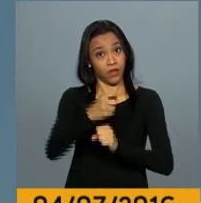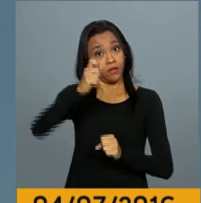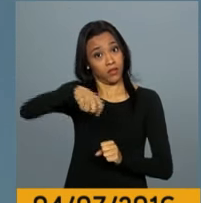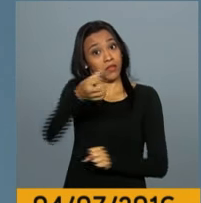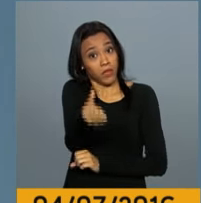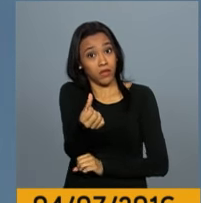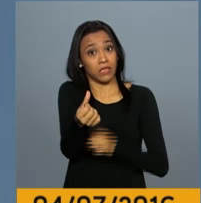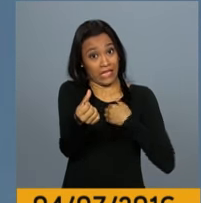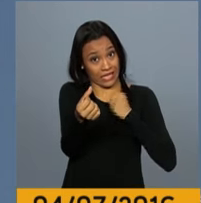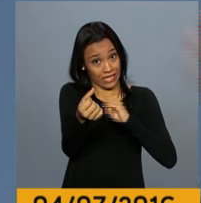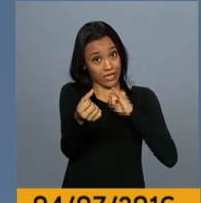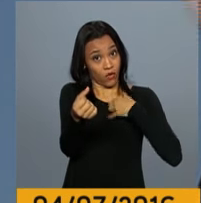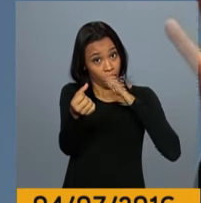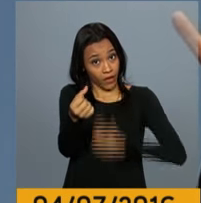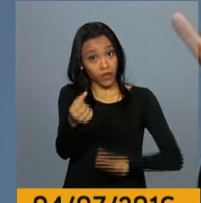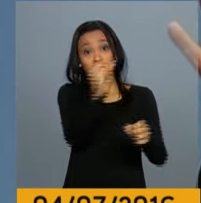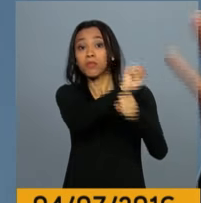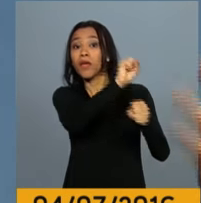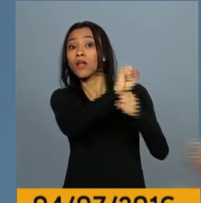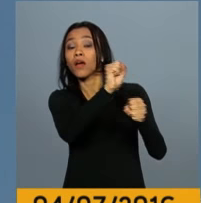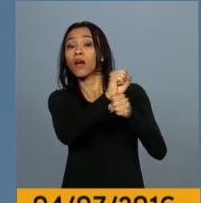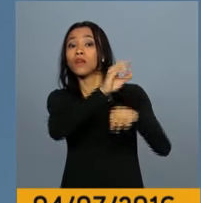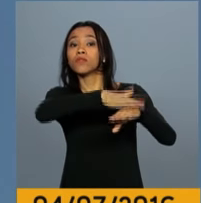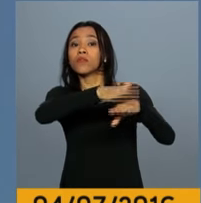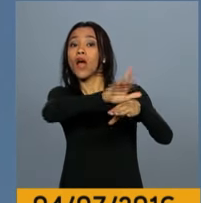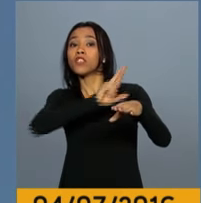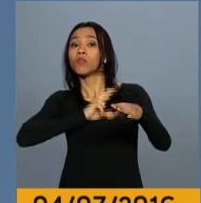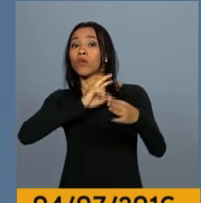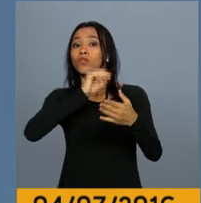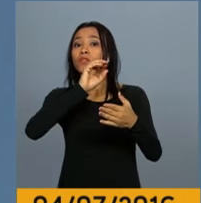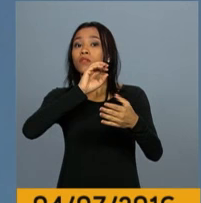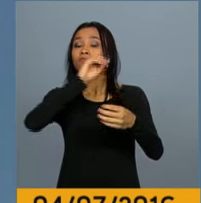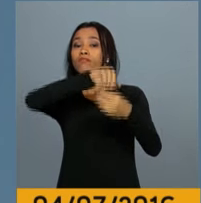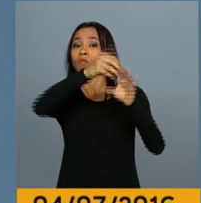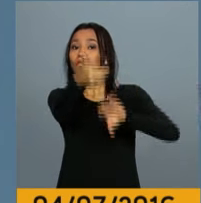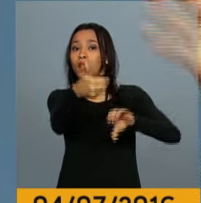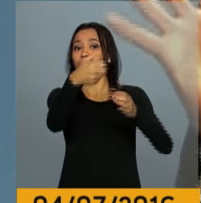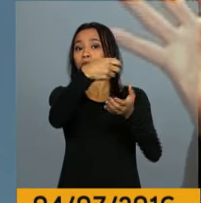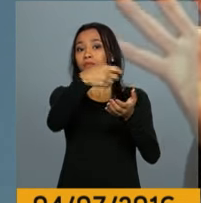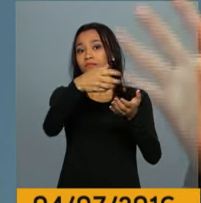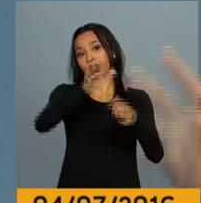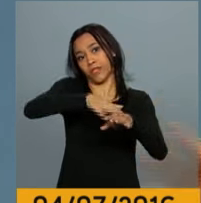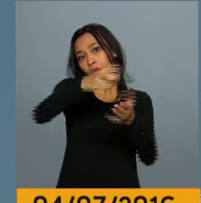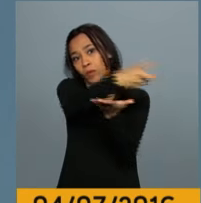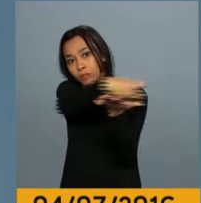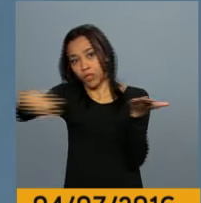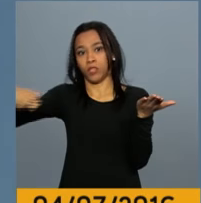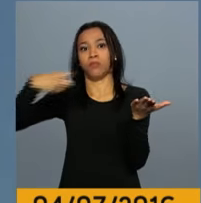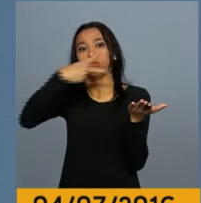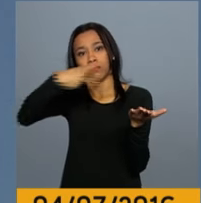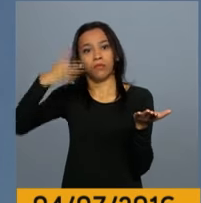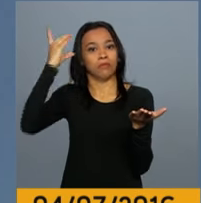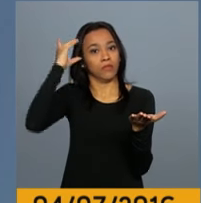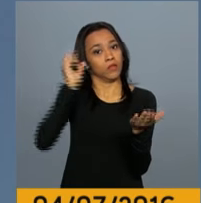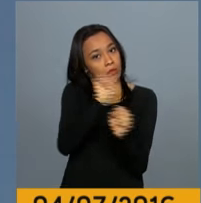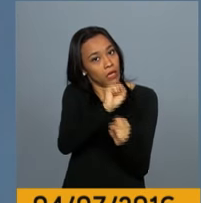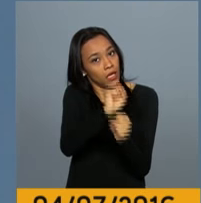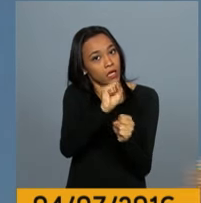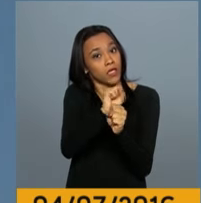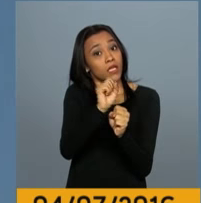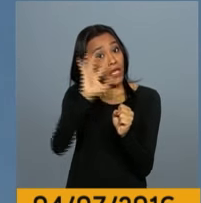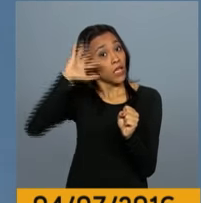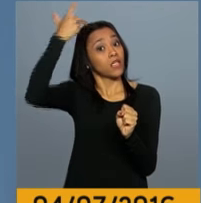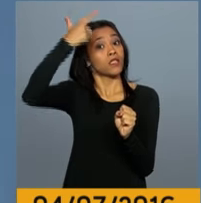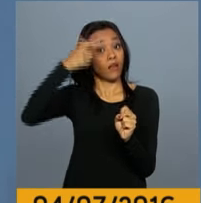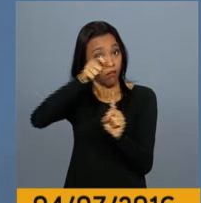o episódio do Senado Federal. Eu sou cauteloso em relação a isso, e o Senado deve decidir em agosto.